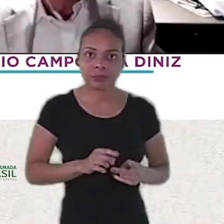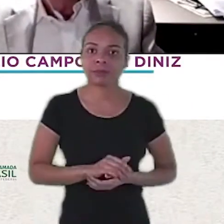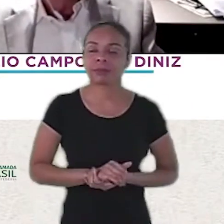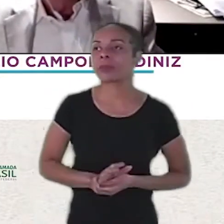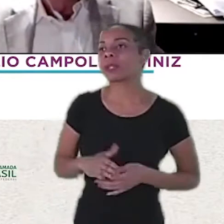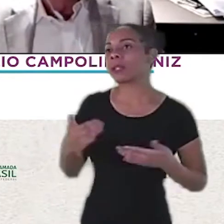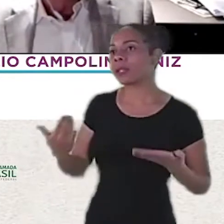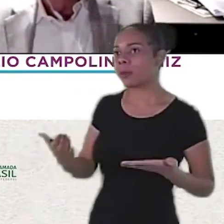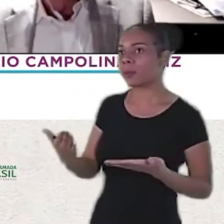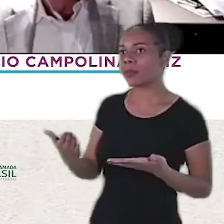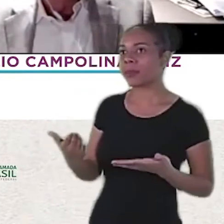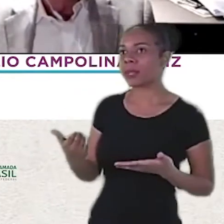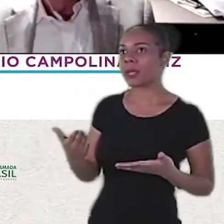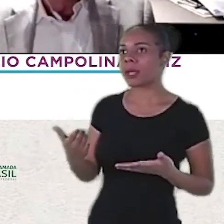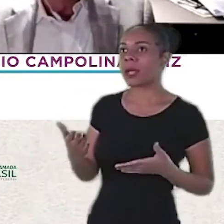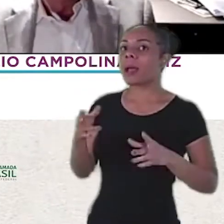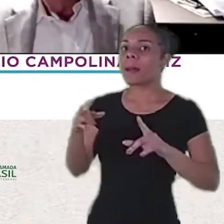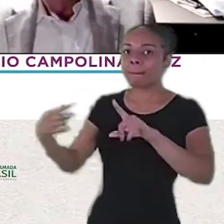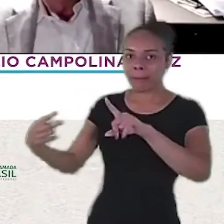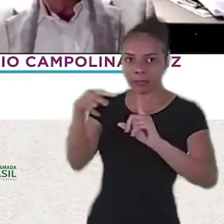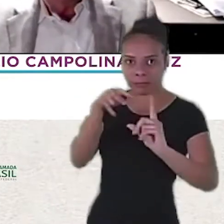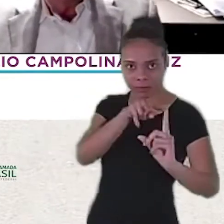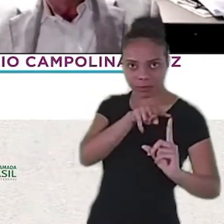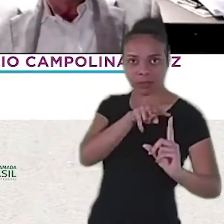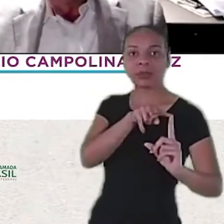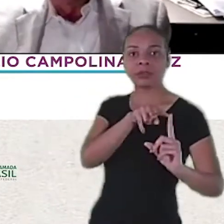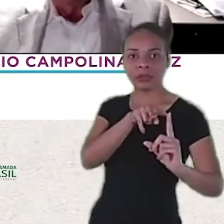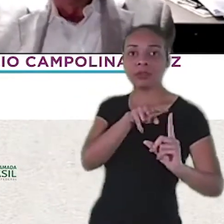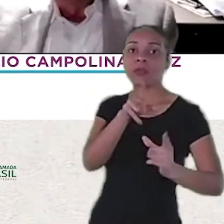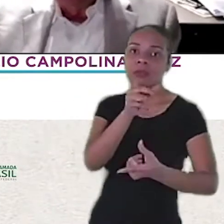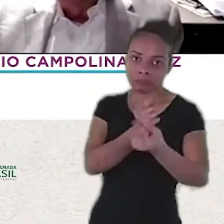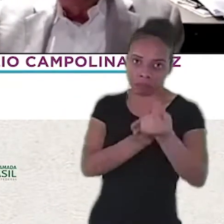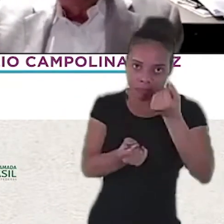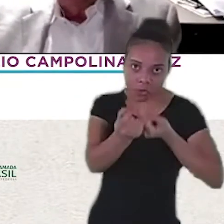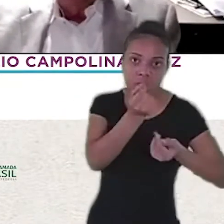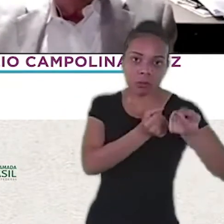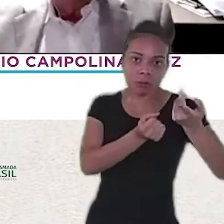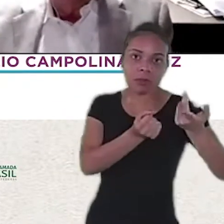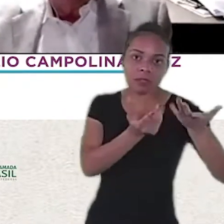um economista, eu acho que foi acima da minha expectativa.